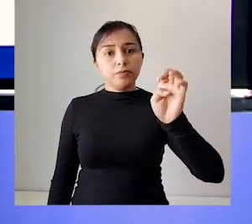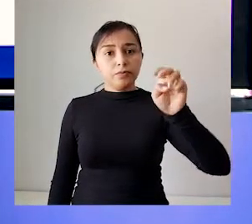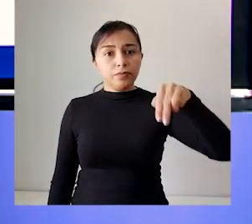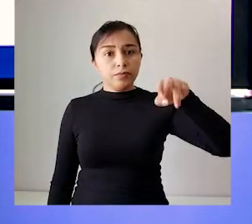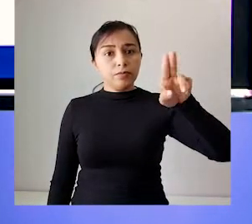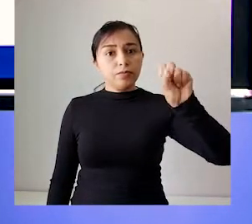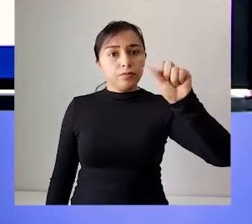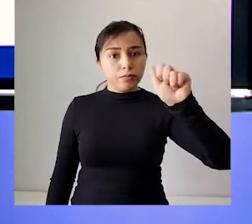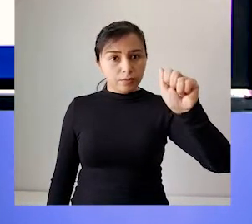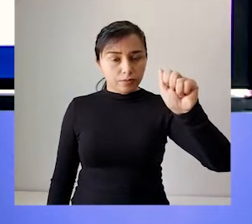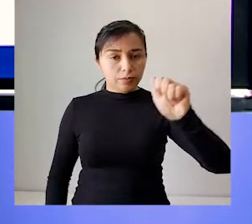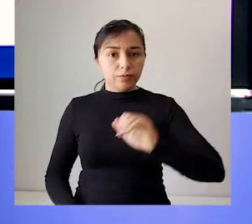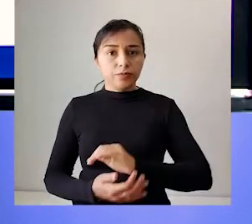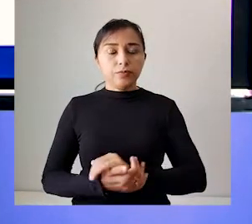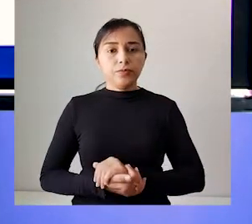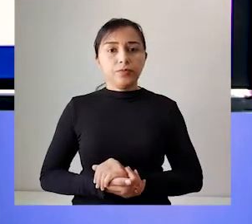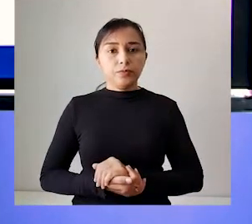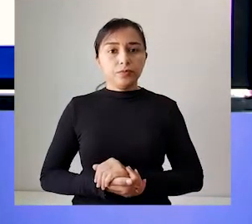reto.